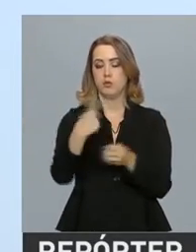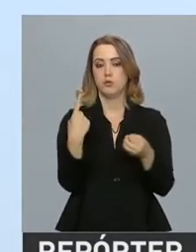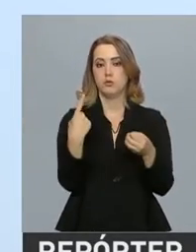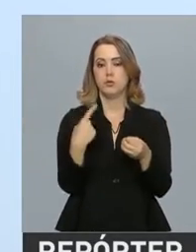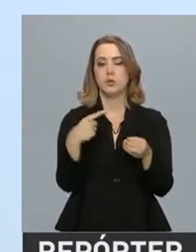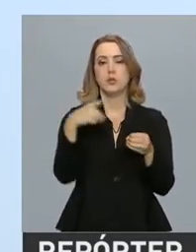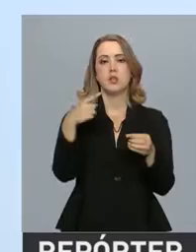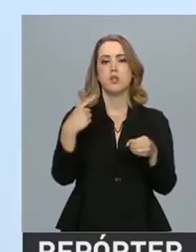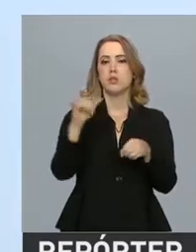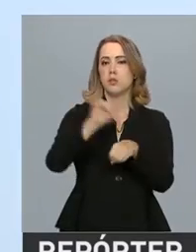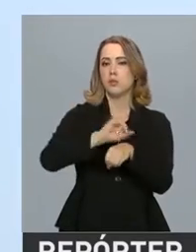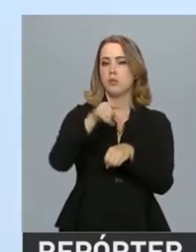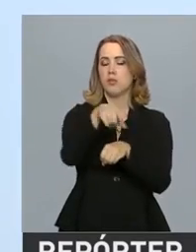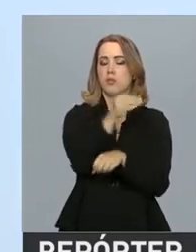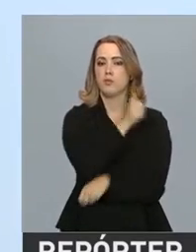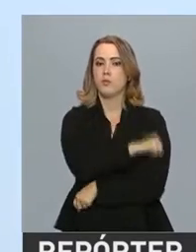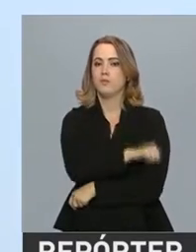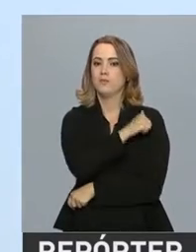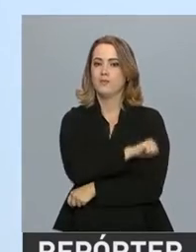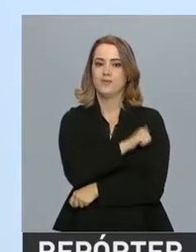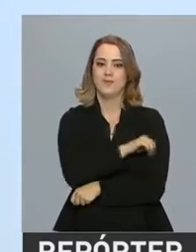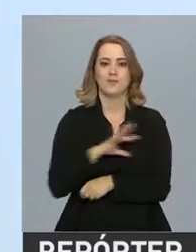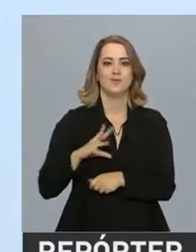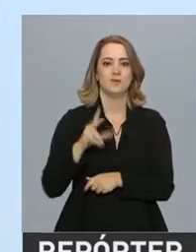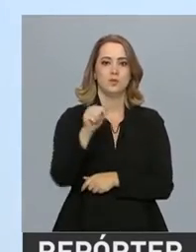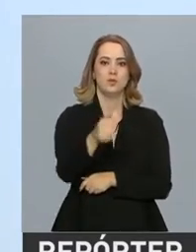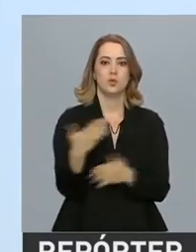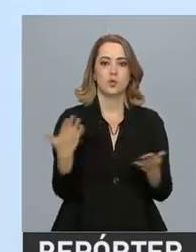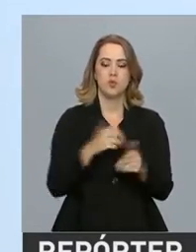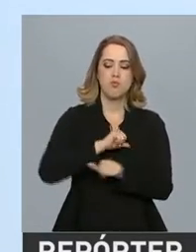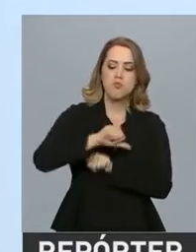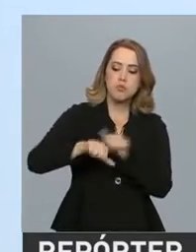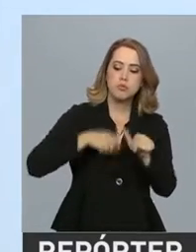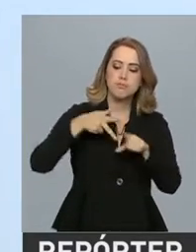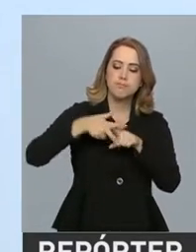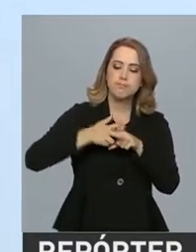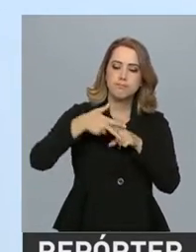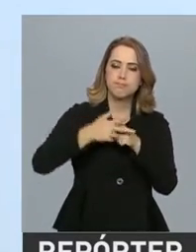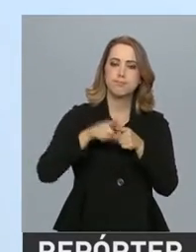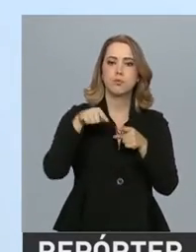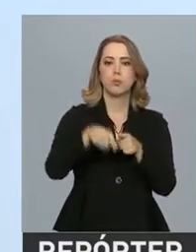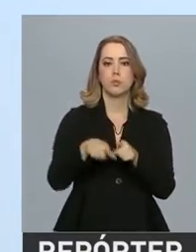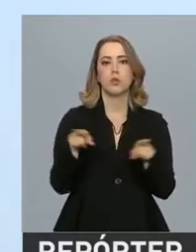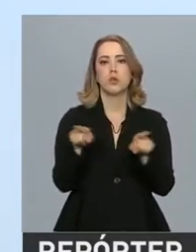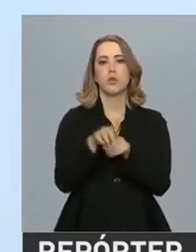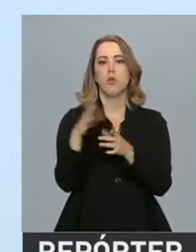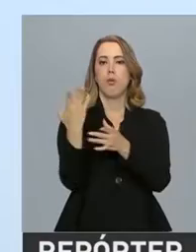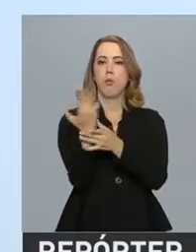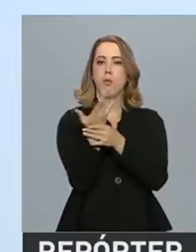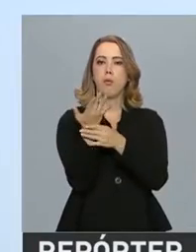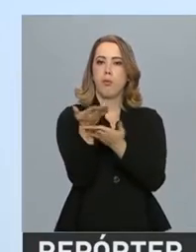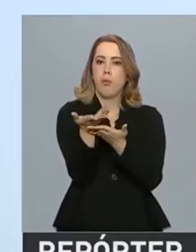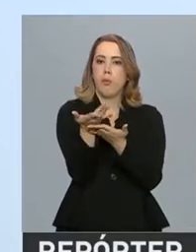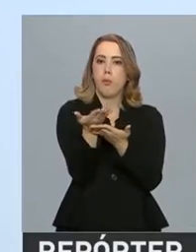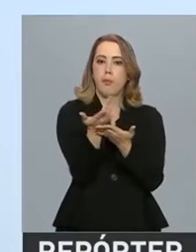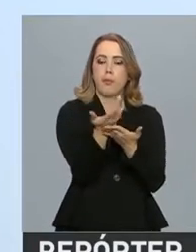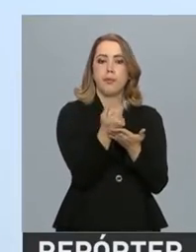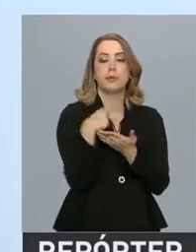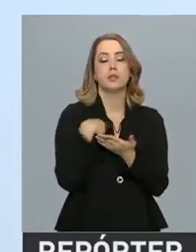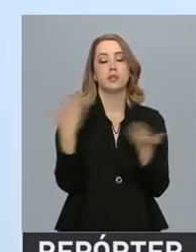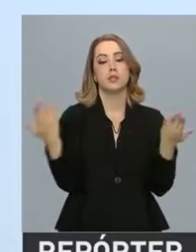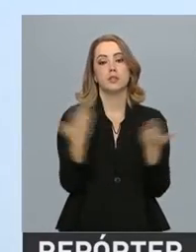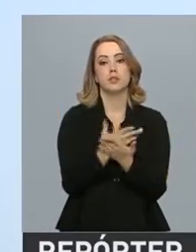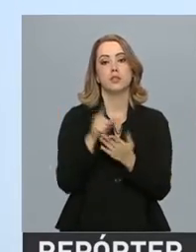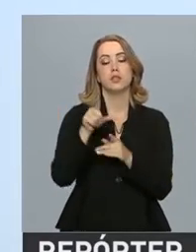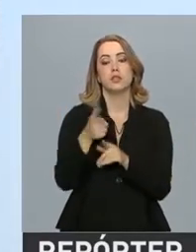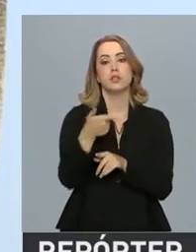central do Rio de Janeiro aonde tem aquela parte toda revitalizada aqui onde tem aquela também a tocha olímpica aquela parte ali que